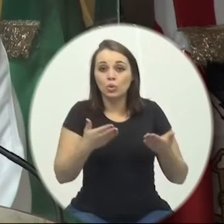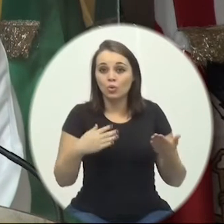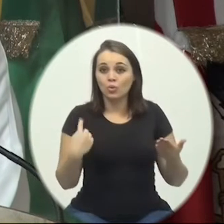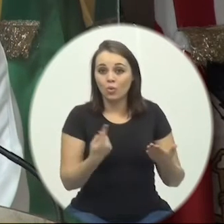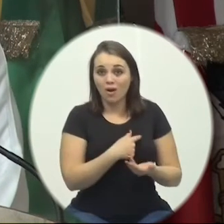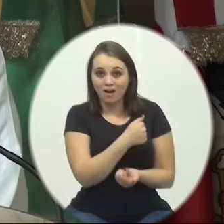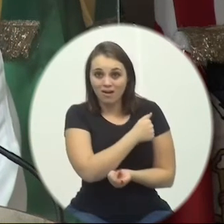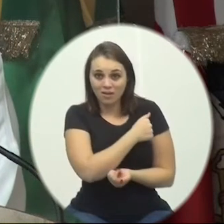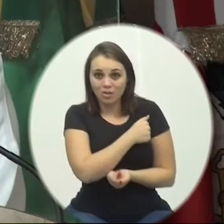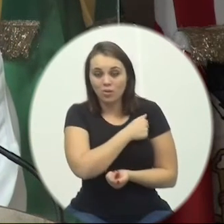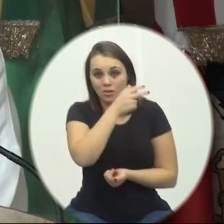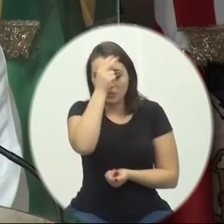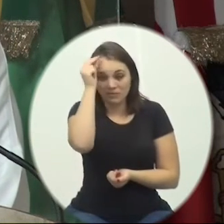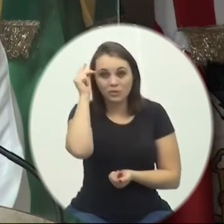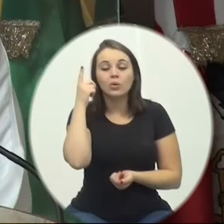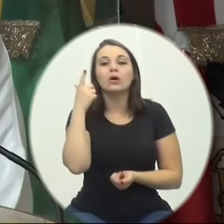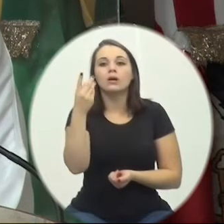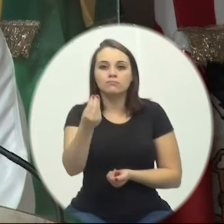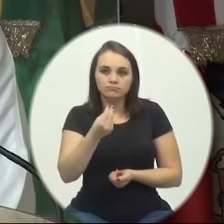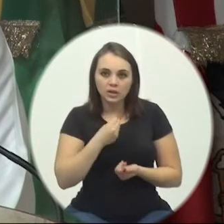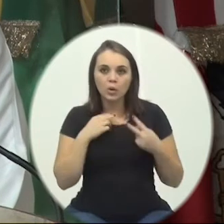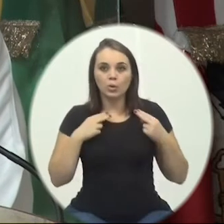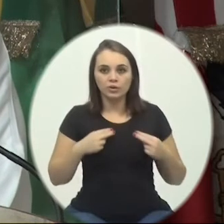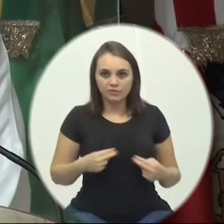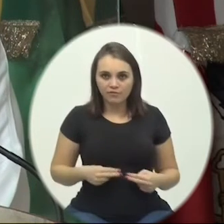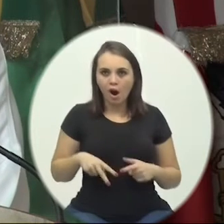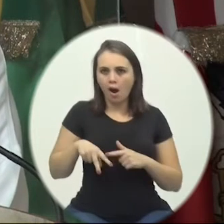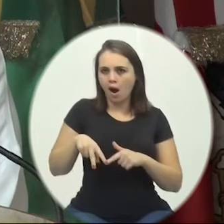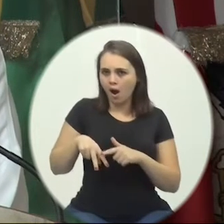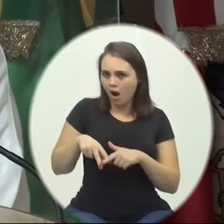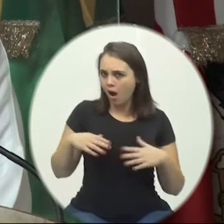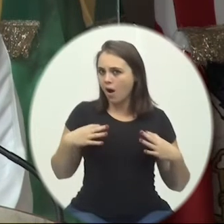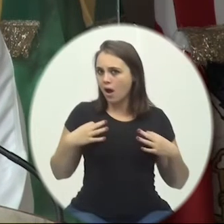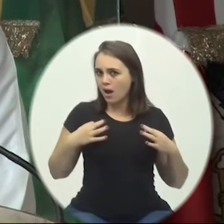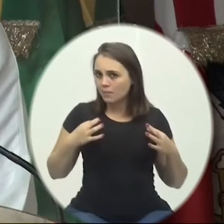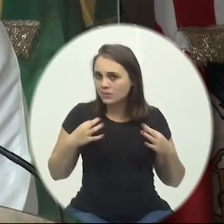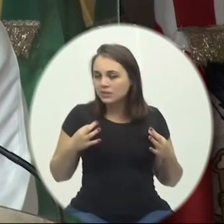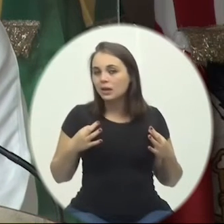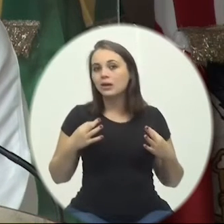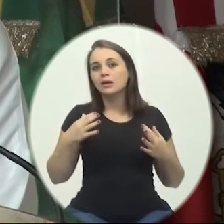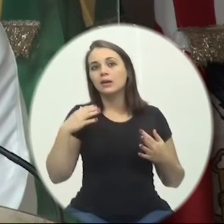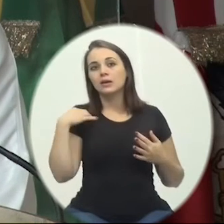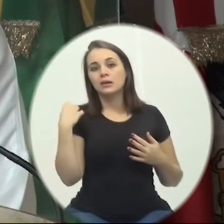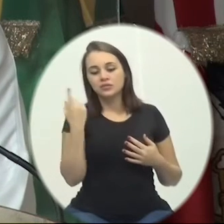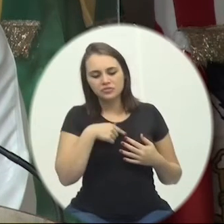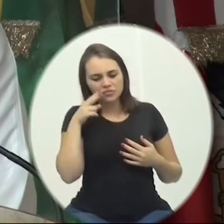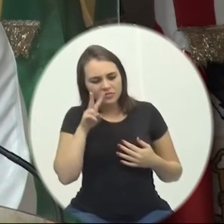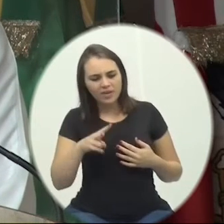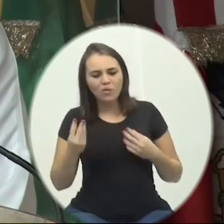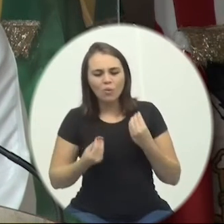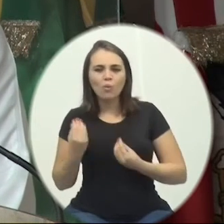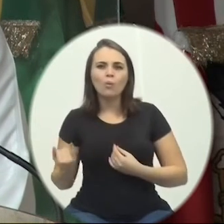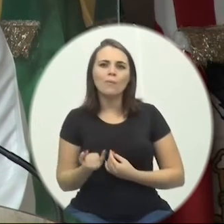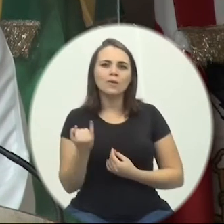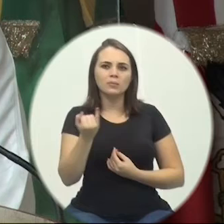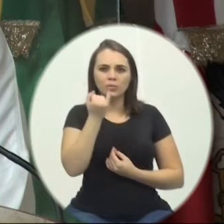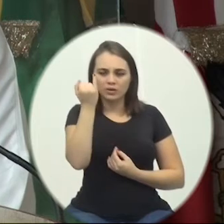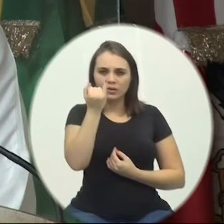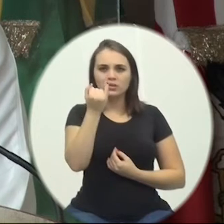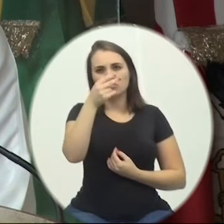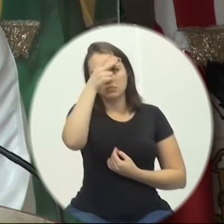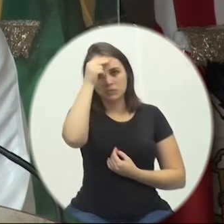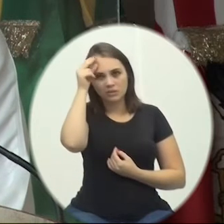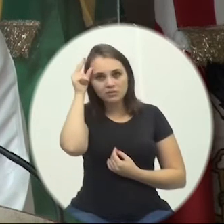alunos estão recebendo uniforme e a gente sabe da importância desse programa, que esse programa tem para a rede municipal de